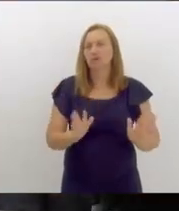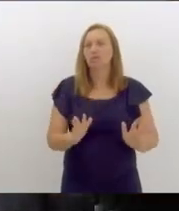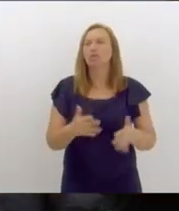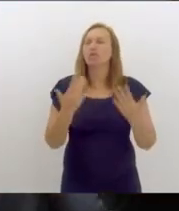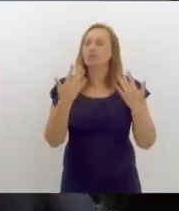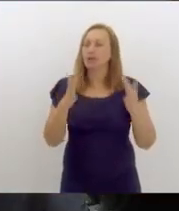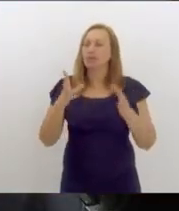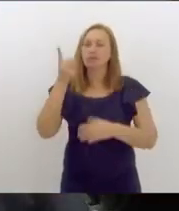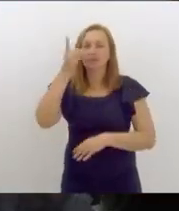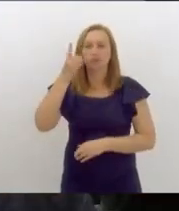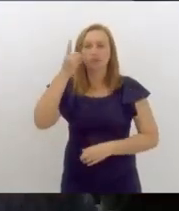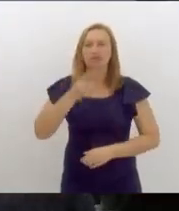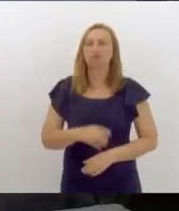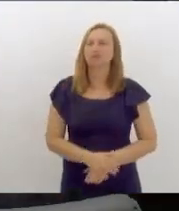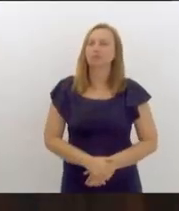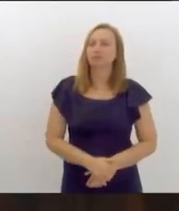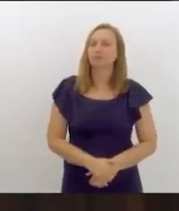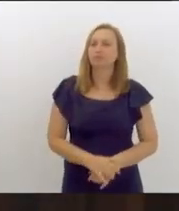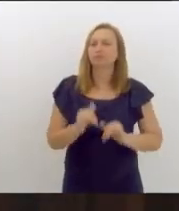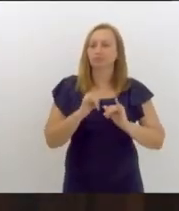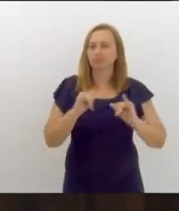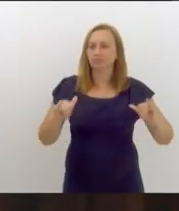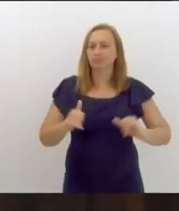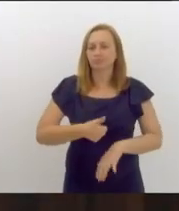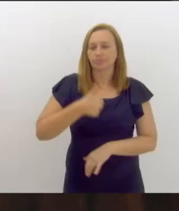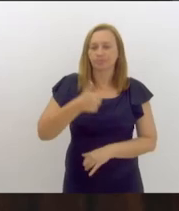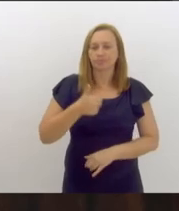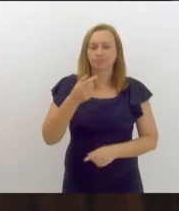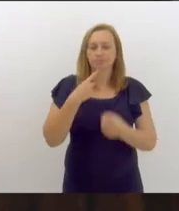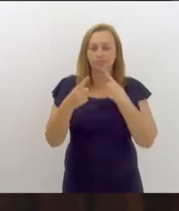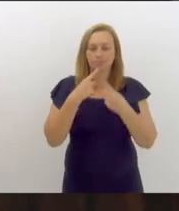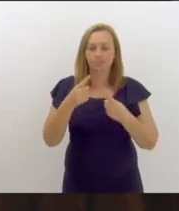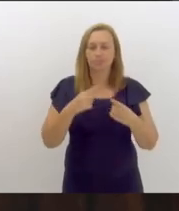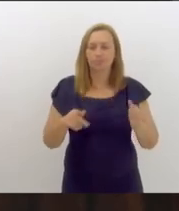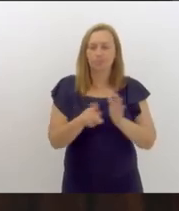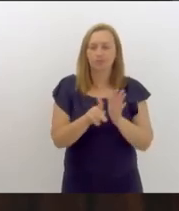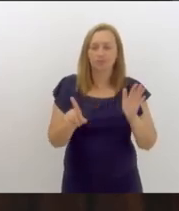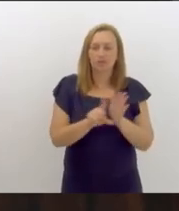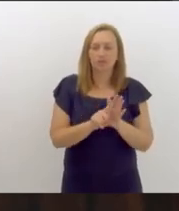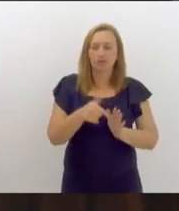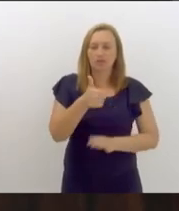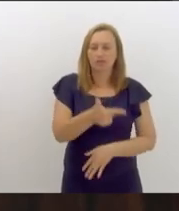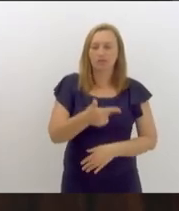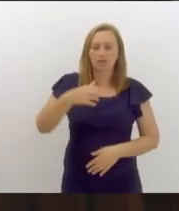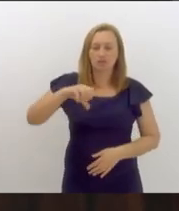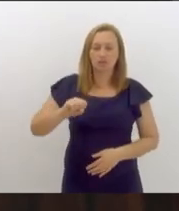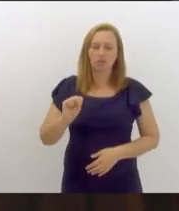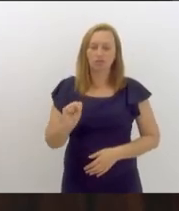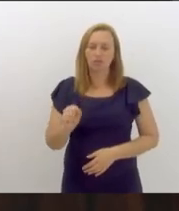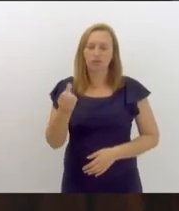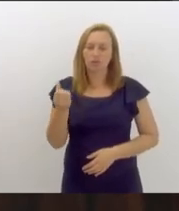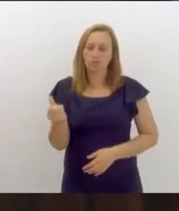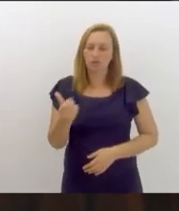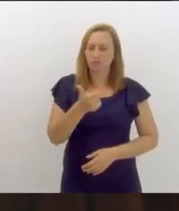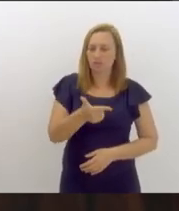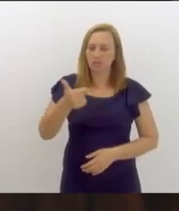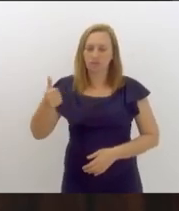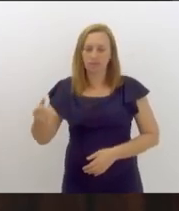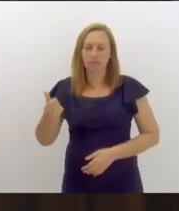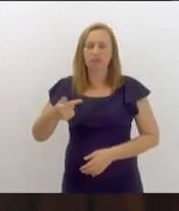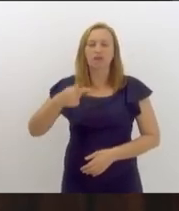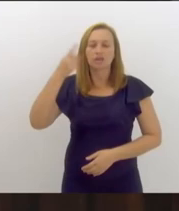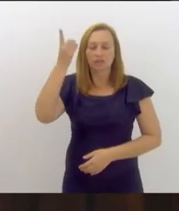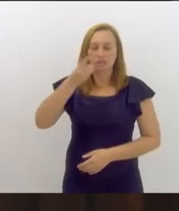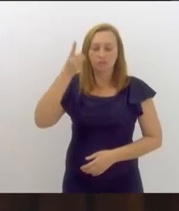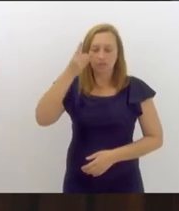deputada anuncio em primeira discussão projeto de lei 2986 de 2017 autoria do